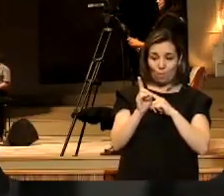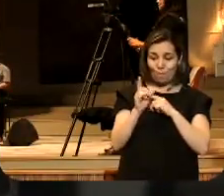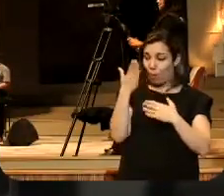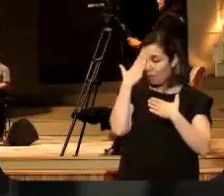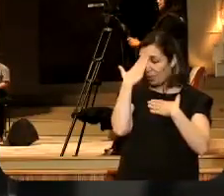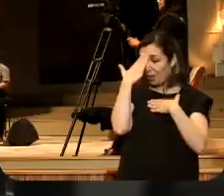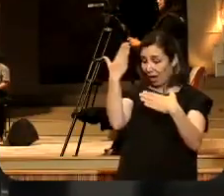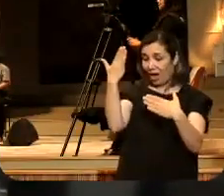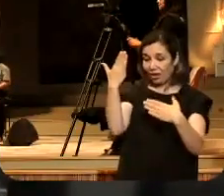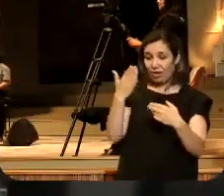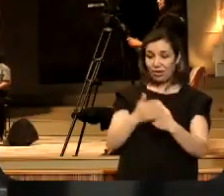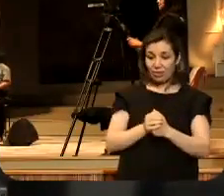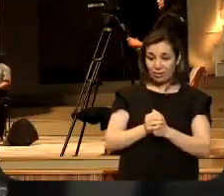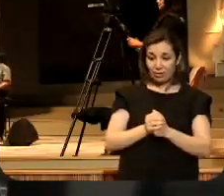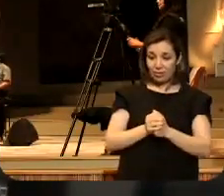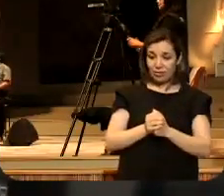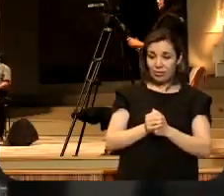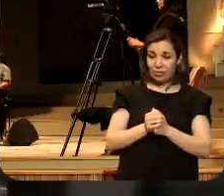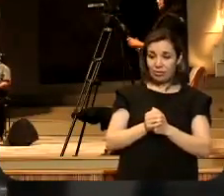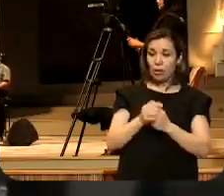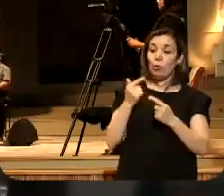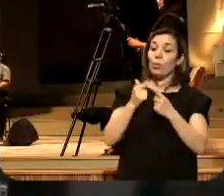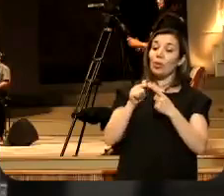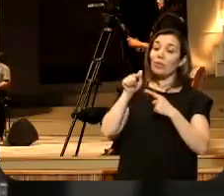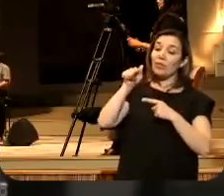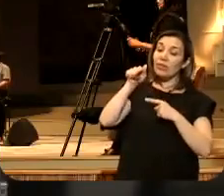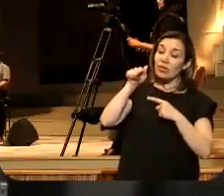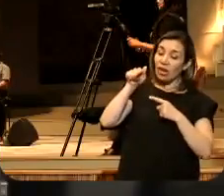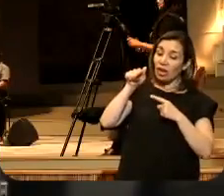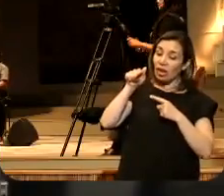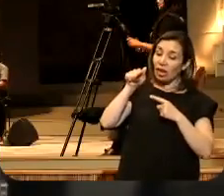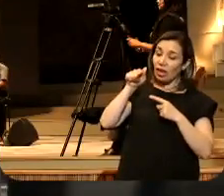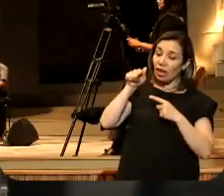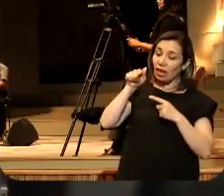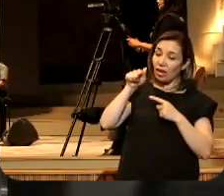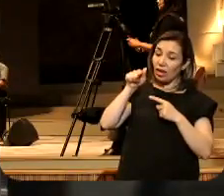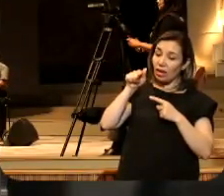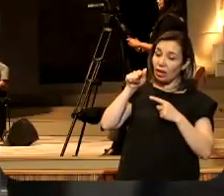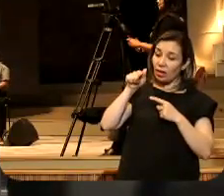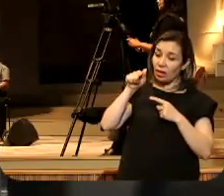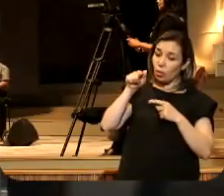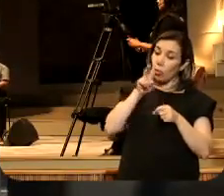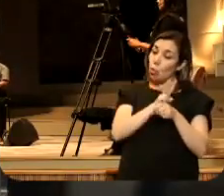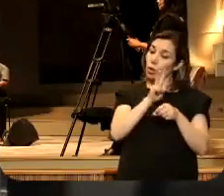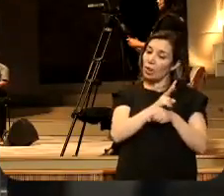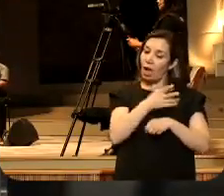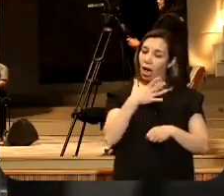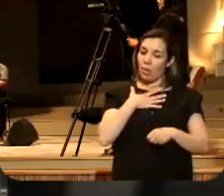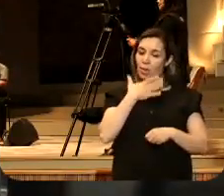Muito obrigada, doutora, porque vocês o atenderam.